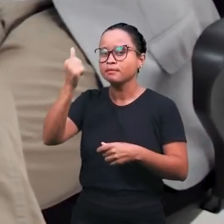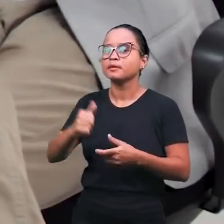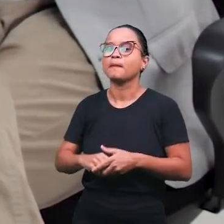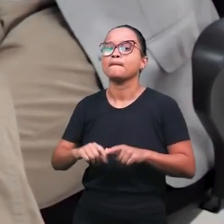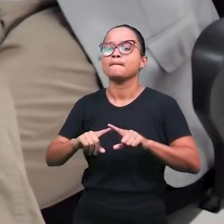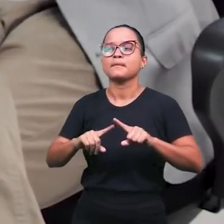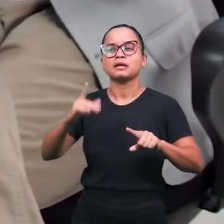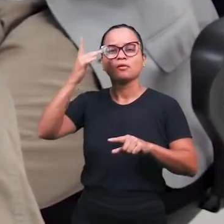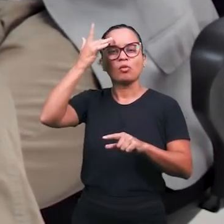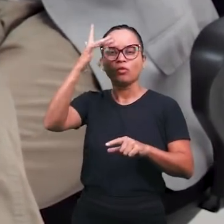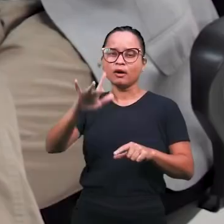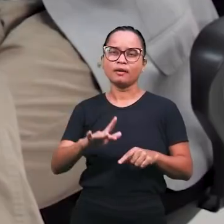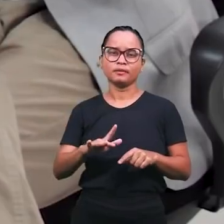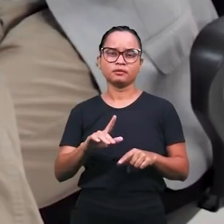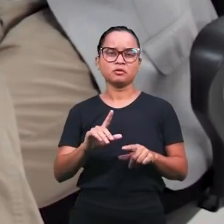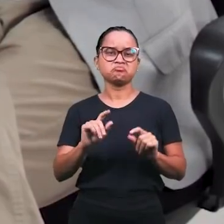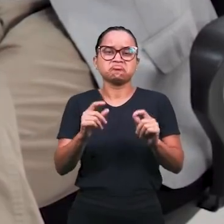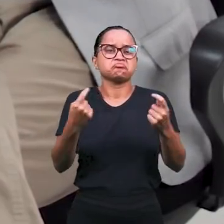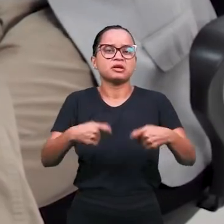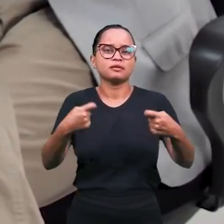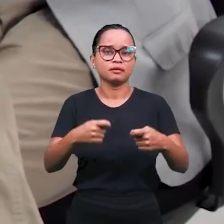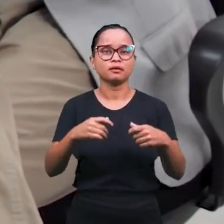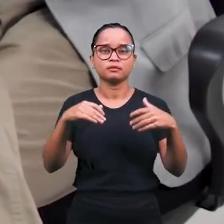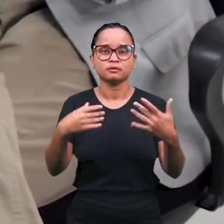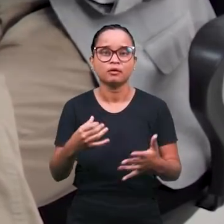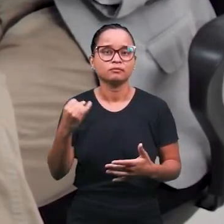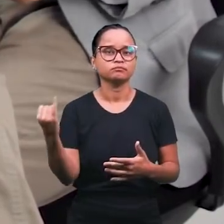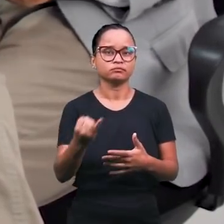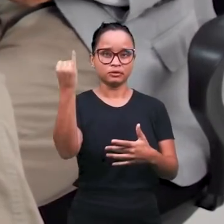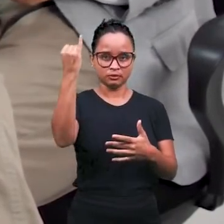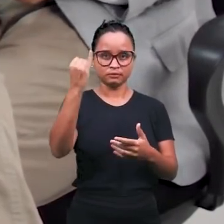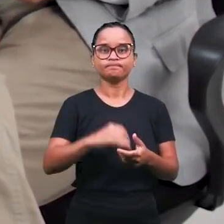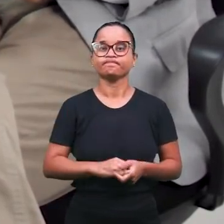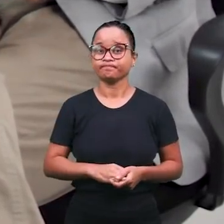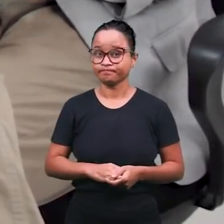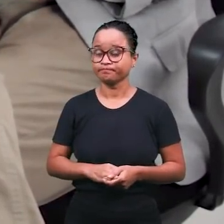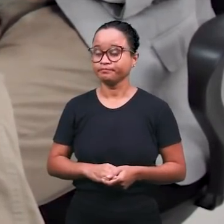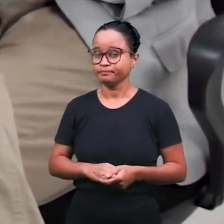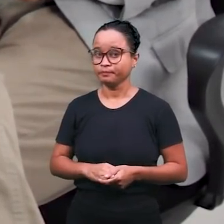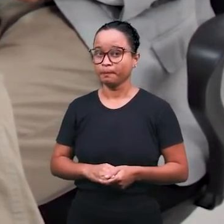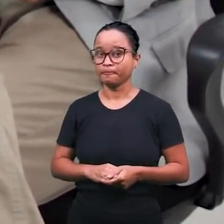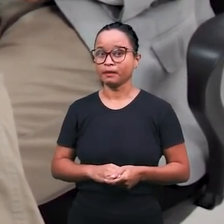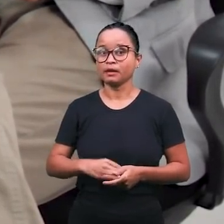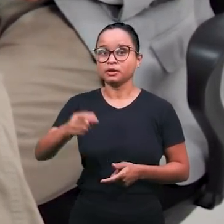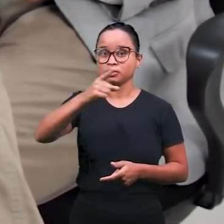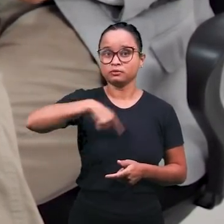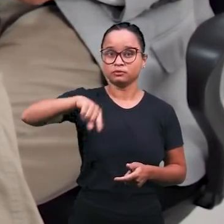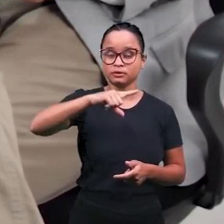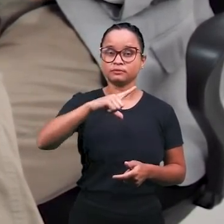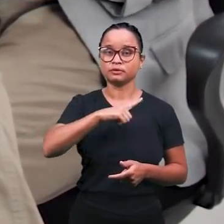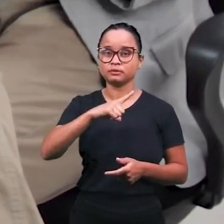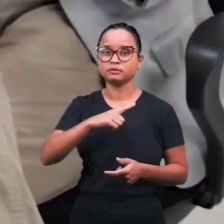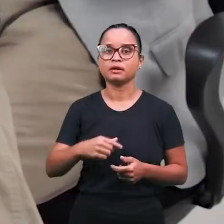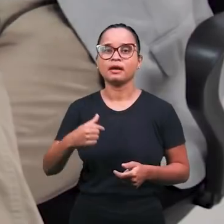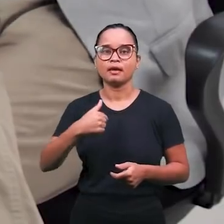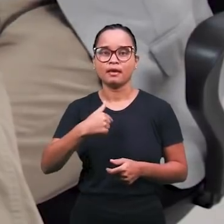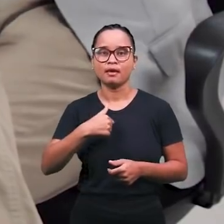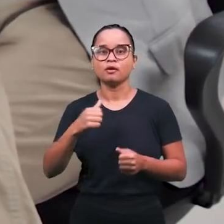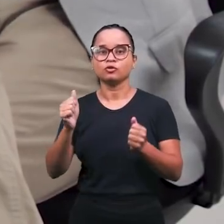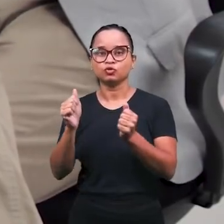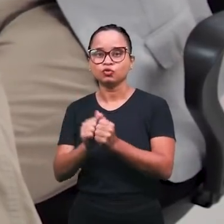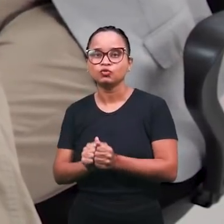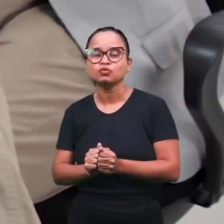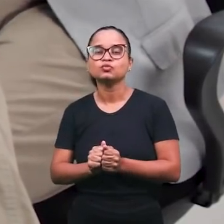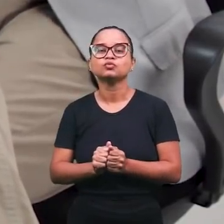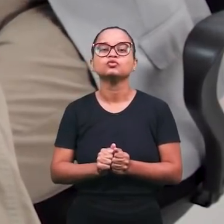disso e não sabia que precisava. Então, essa é a importância dessa abordagem que nós vamos fazer, eu, doutora